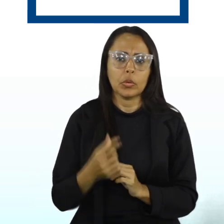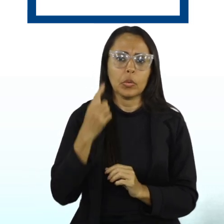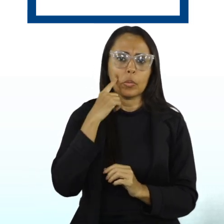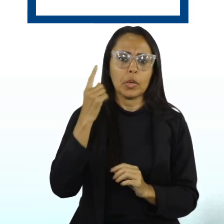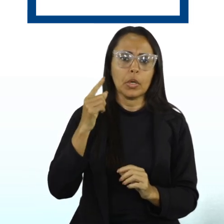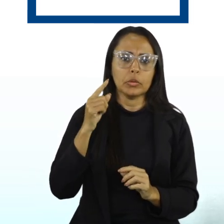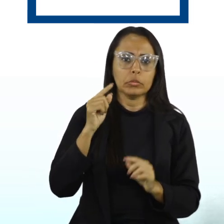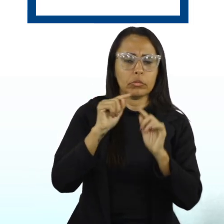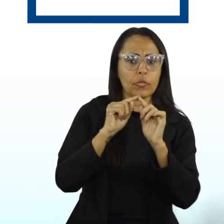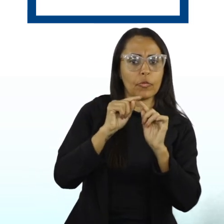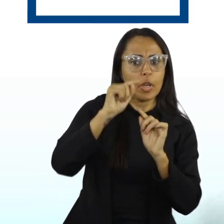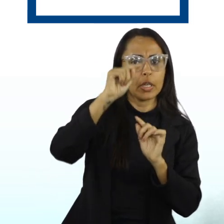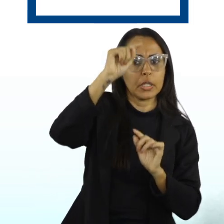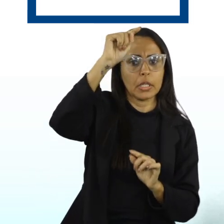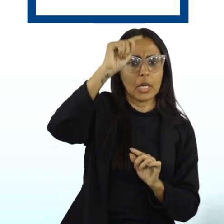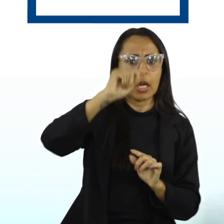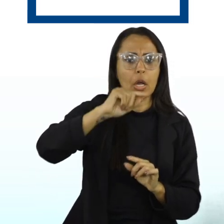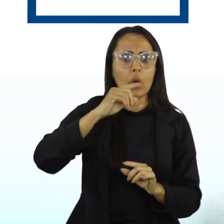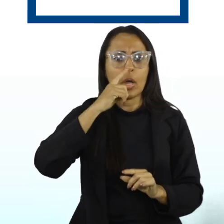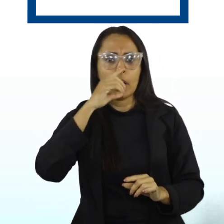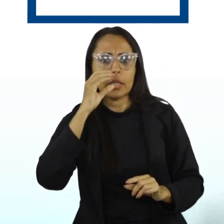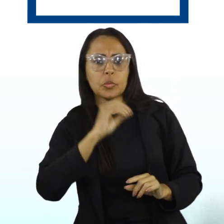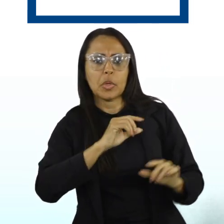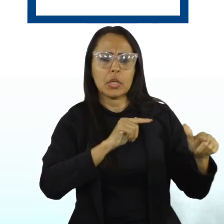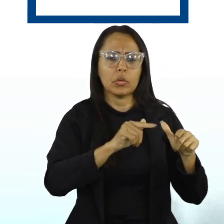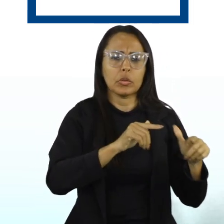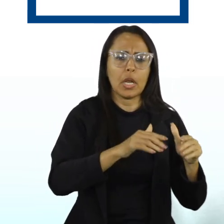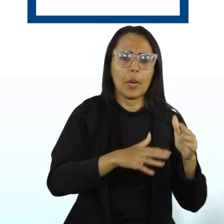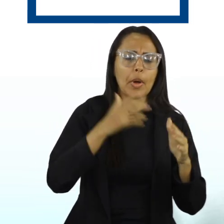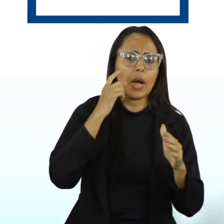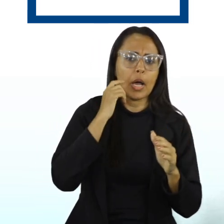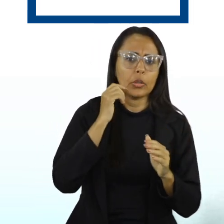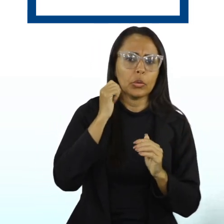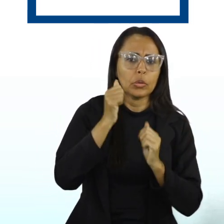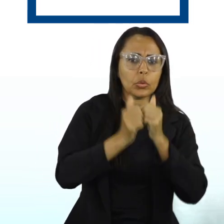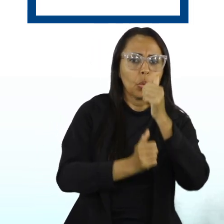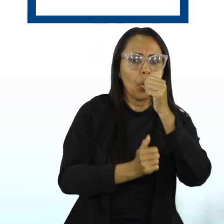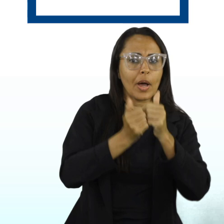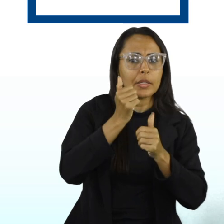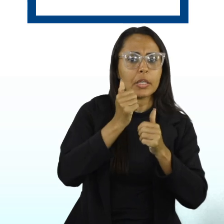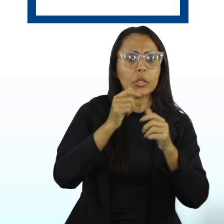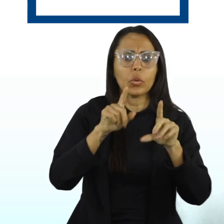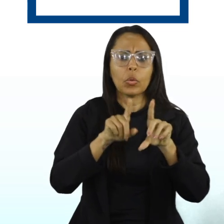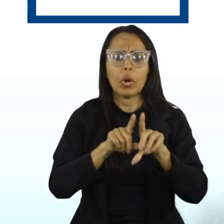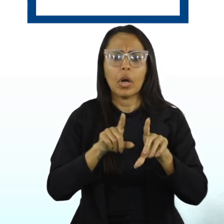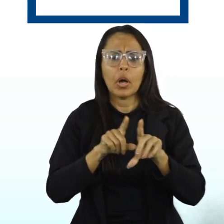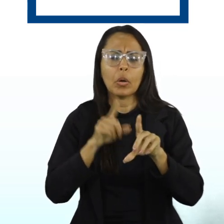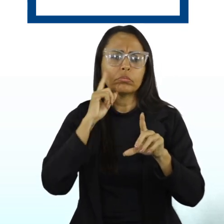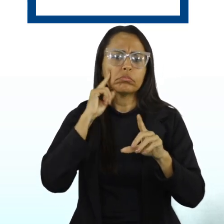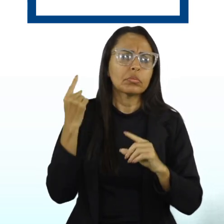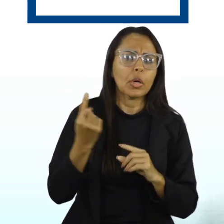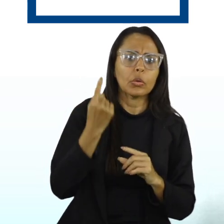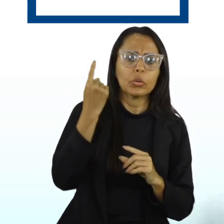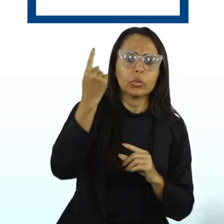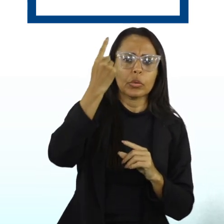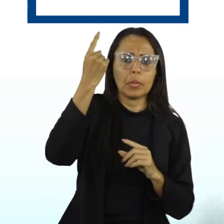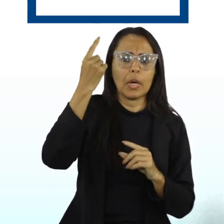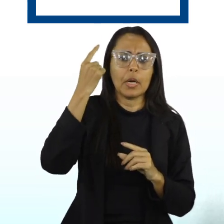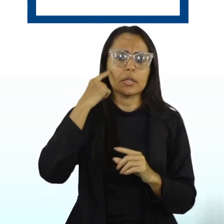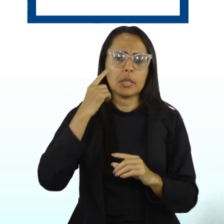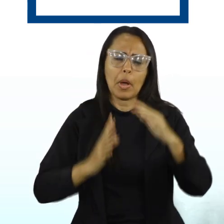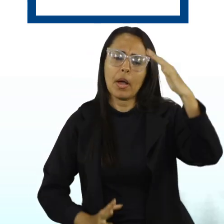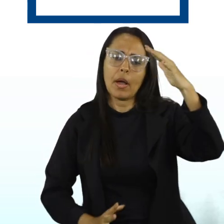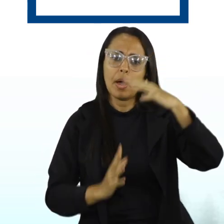plano vertical. Despreze o trabalho do atrito, ou seja, o sistema conservativo, qual a altura máxima que o corpo